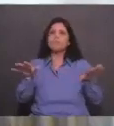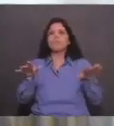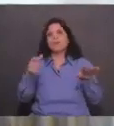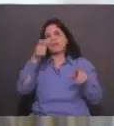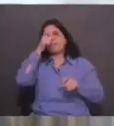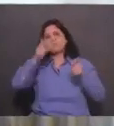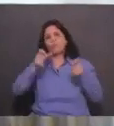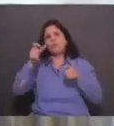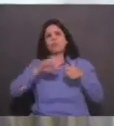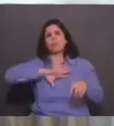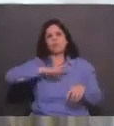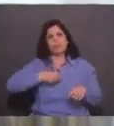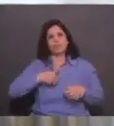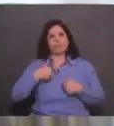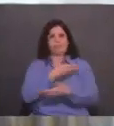nosso mundo.